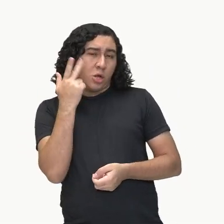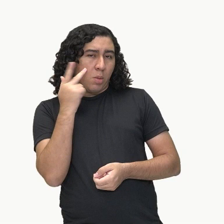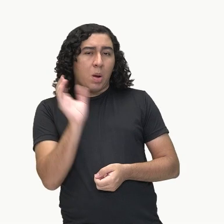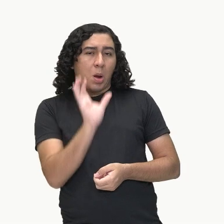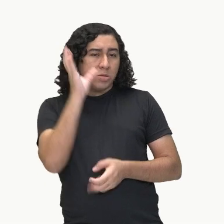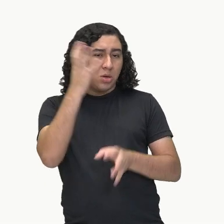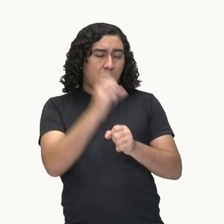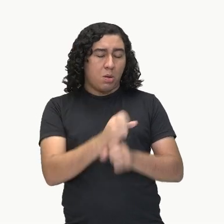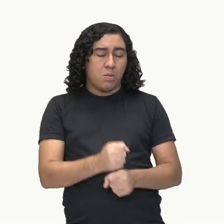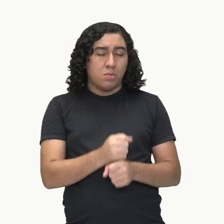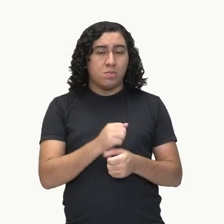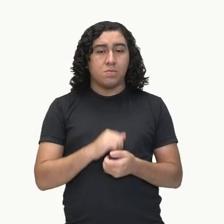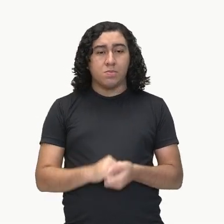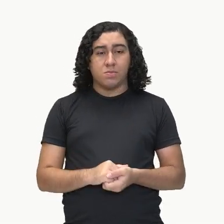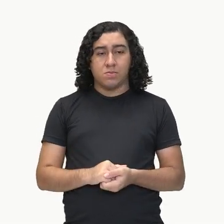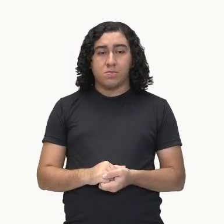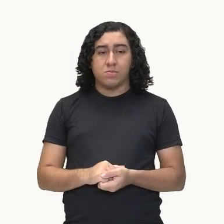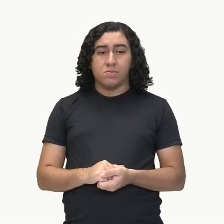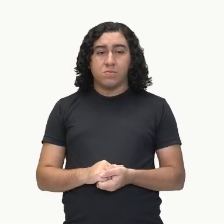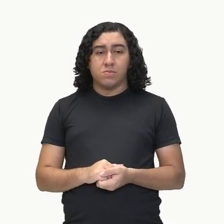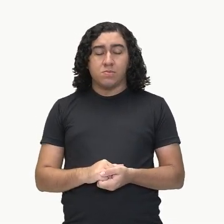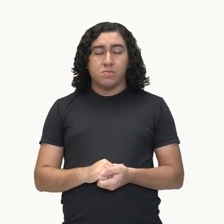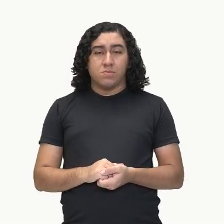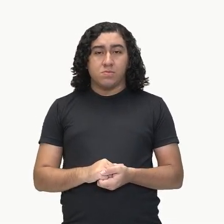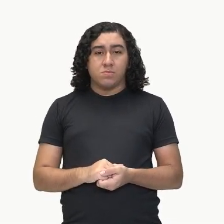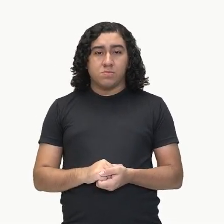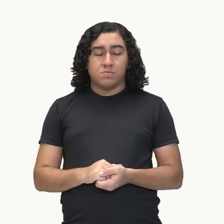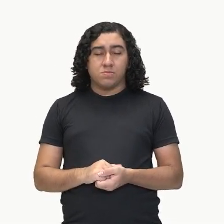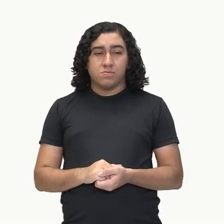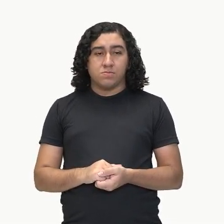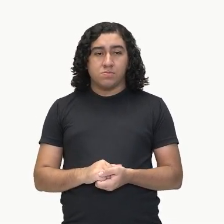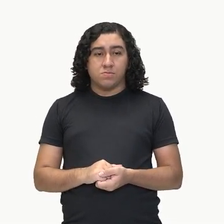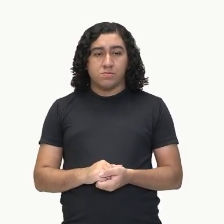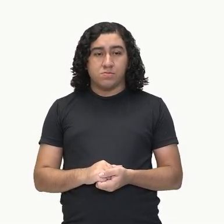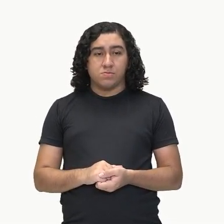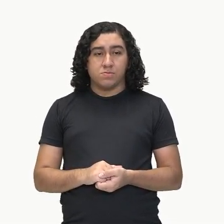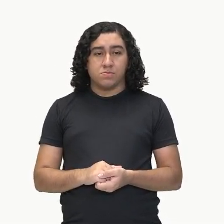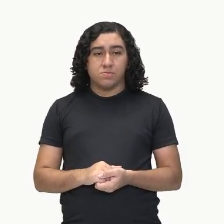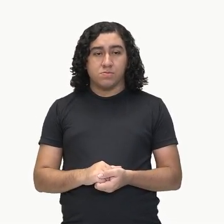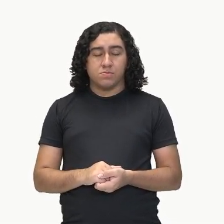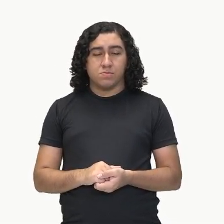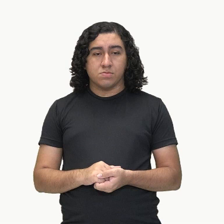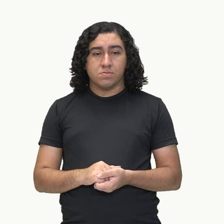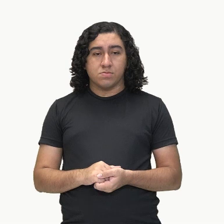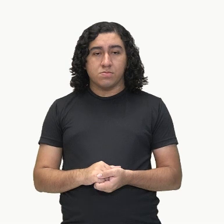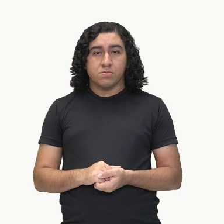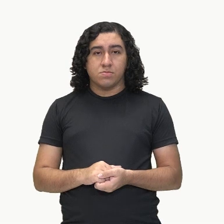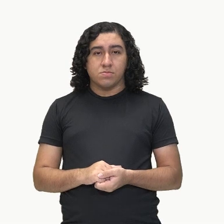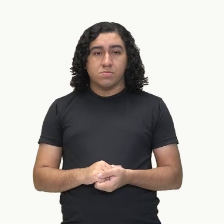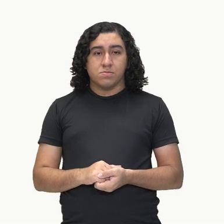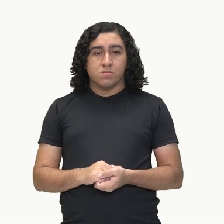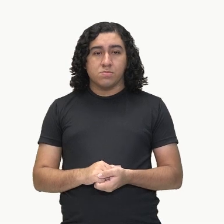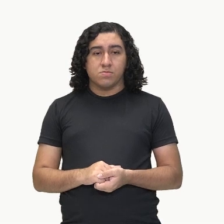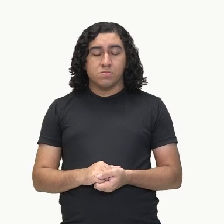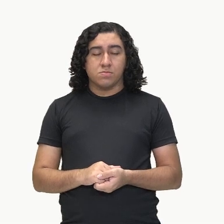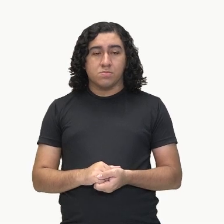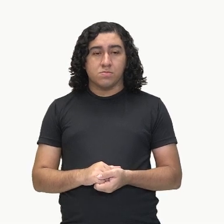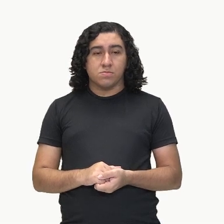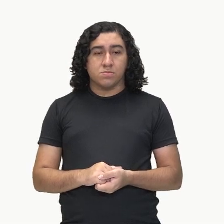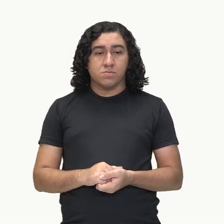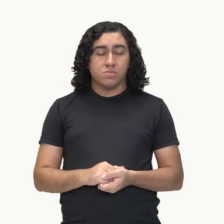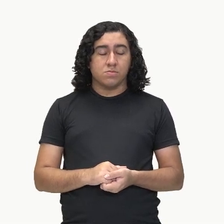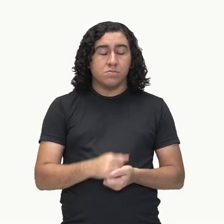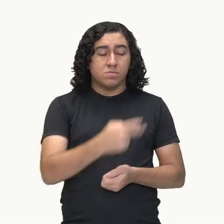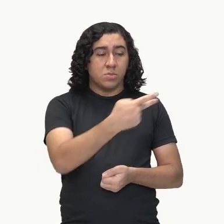Então, você vai somar o primeiro polinômio, que é 2x ao